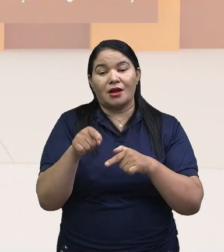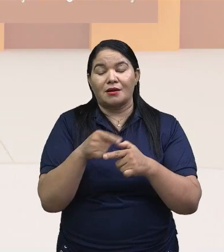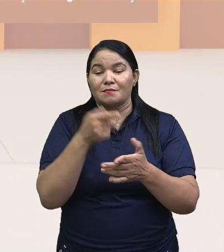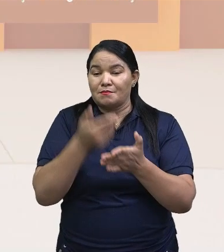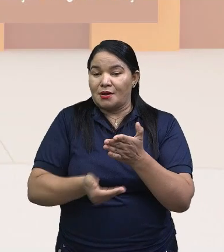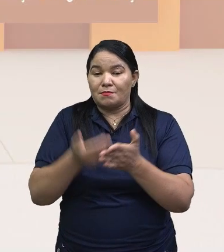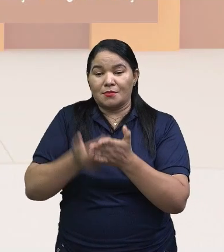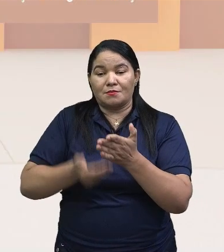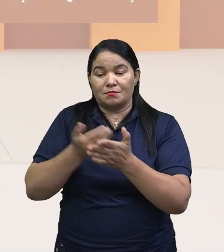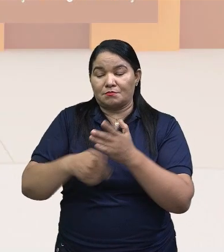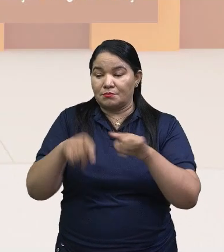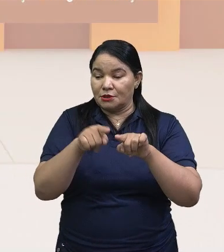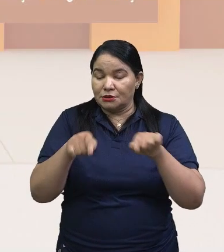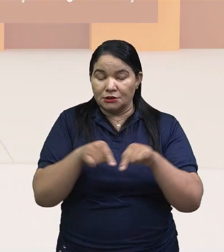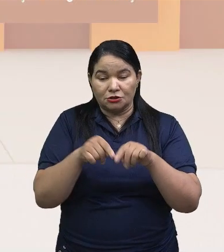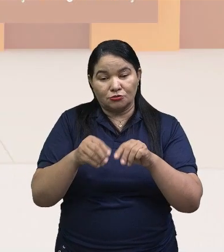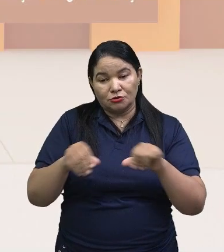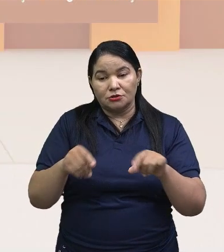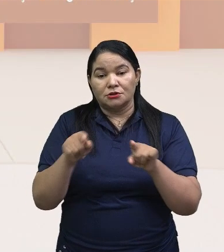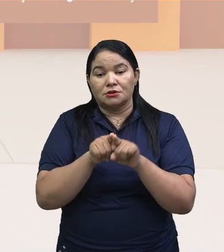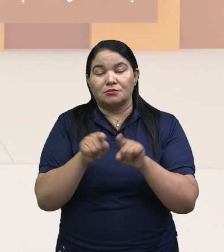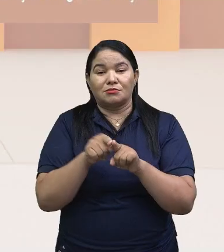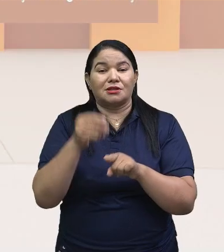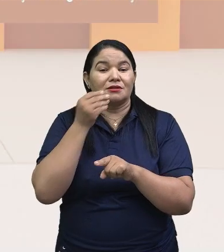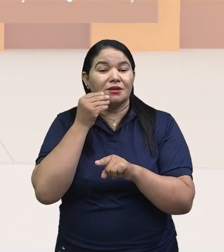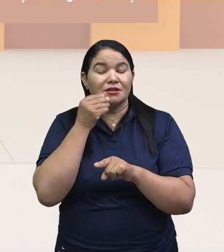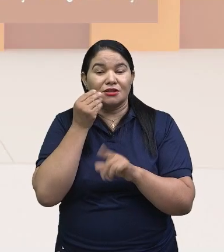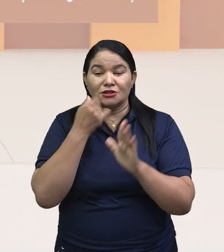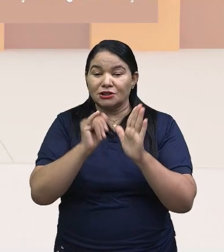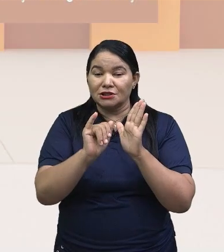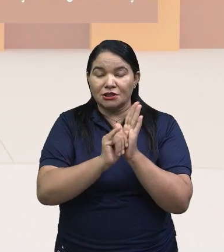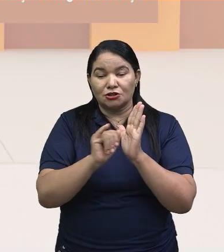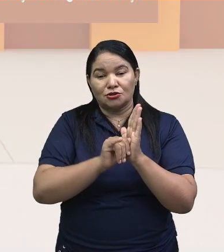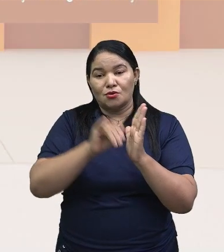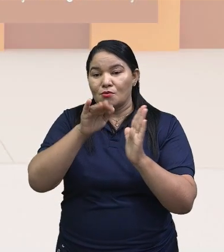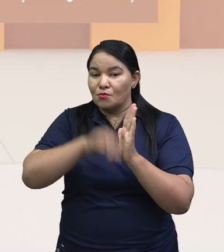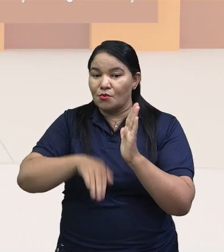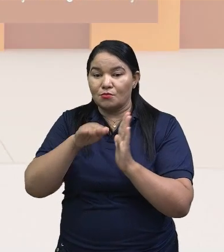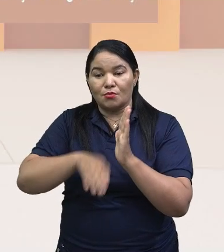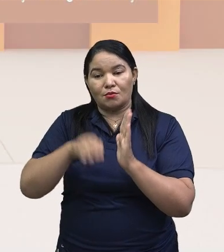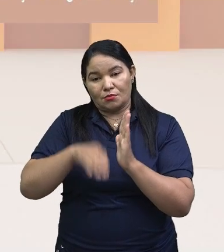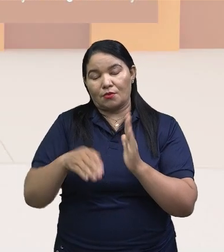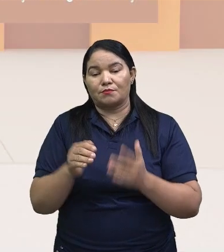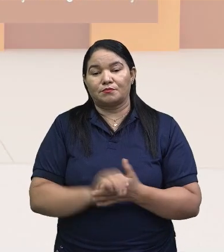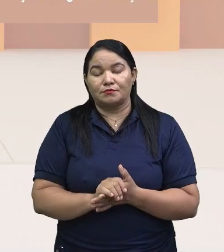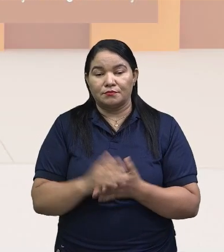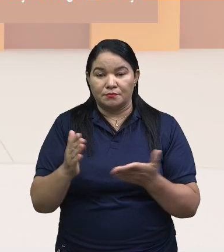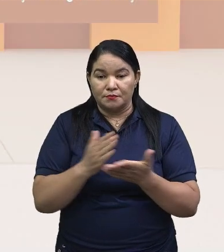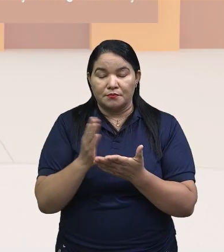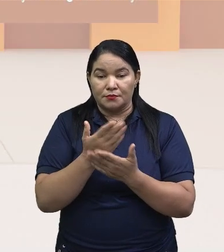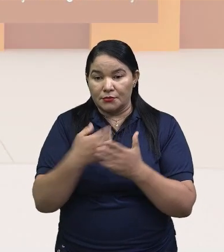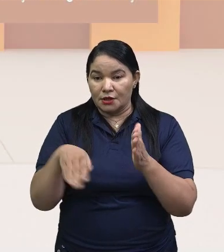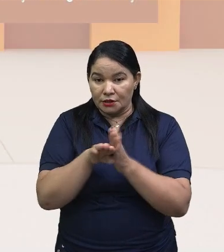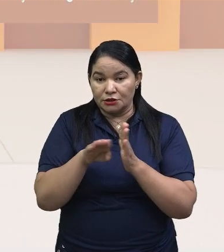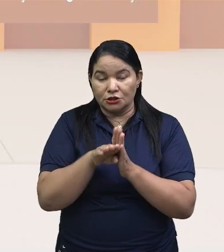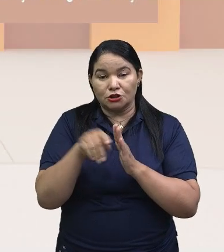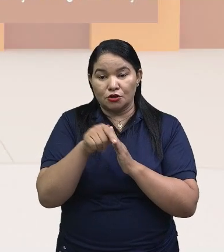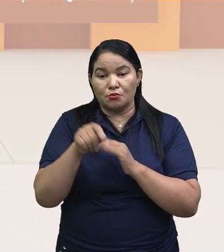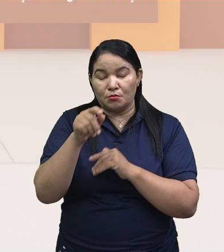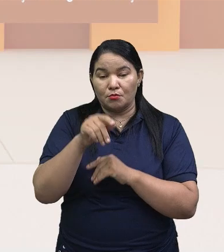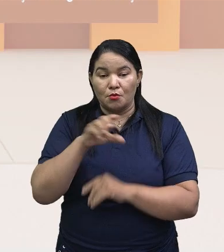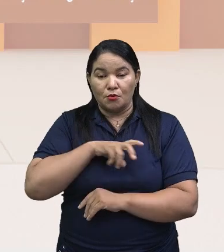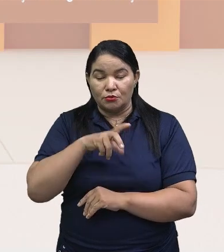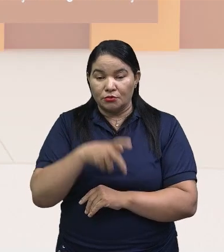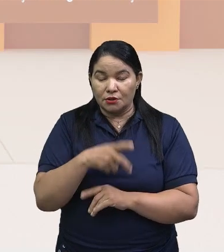e tentativas de apagar as suas identidades, Quando os portugueses, os colonizadores, chegam ao